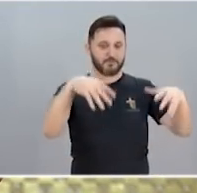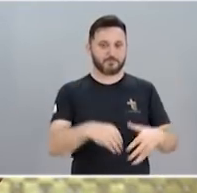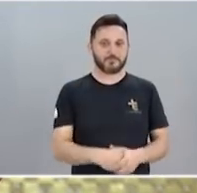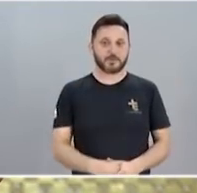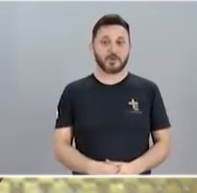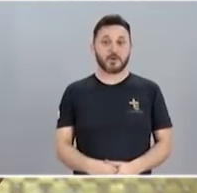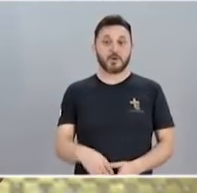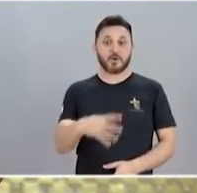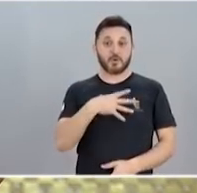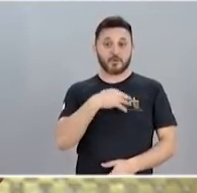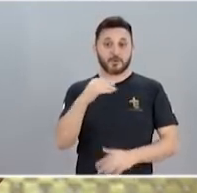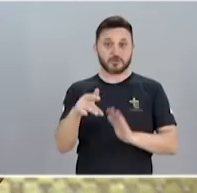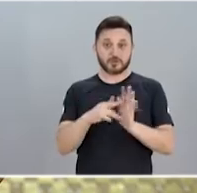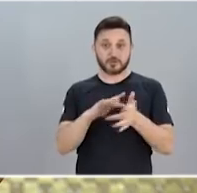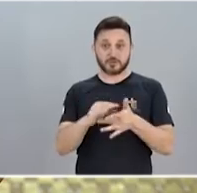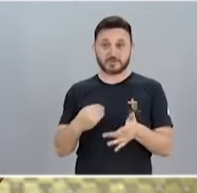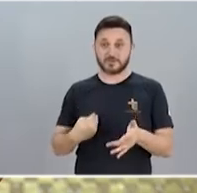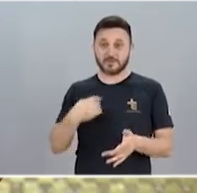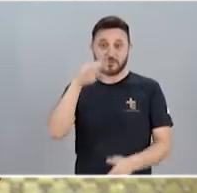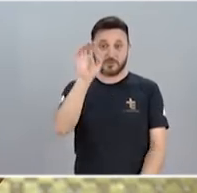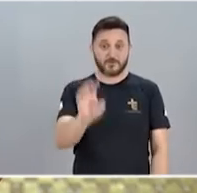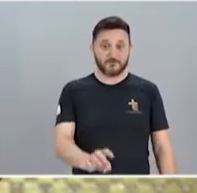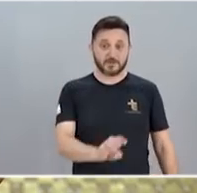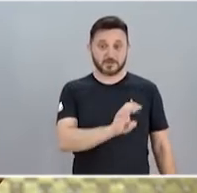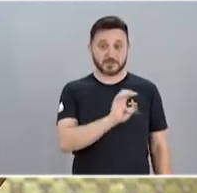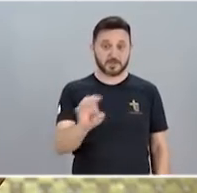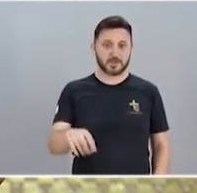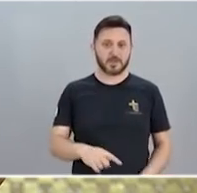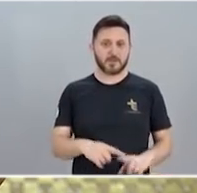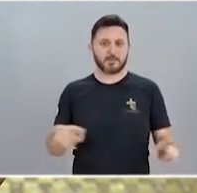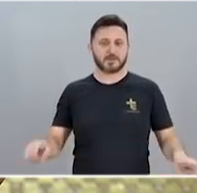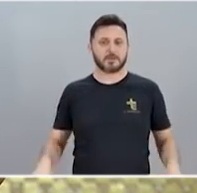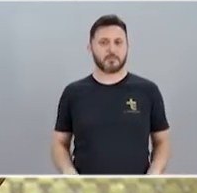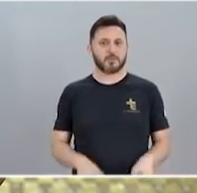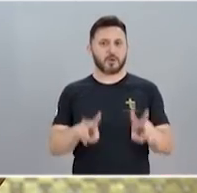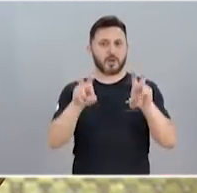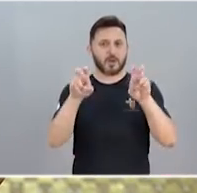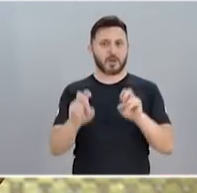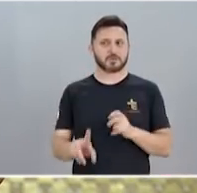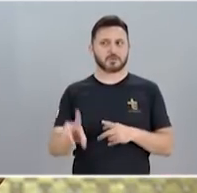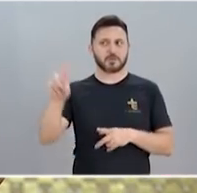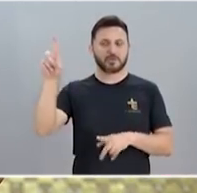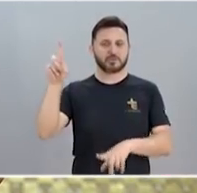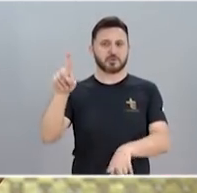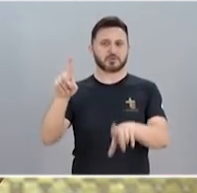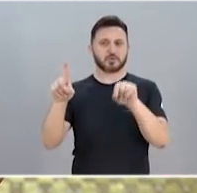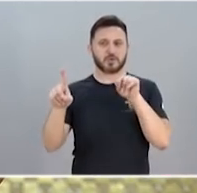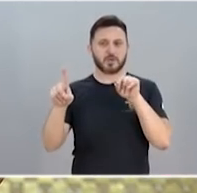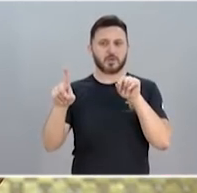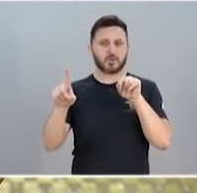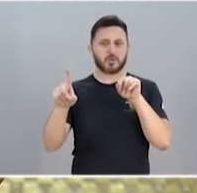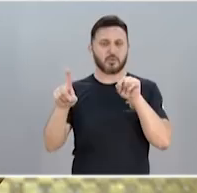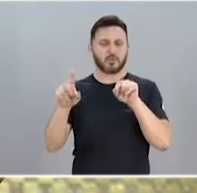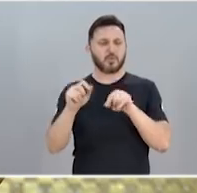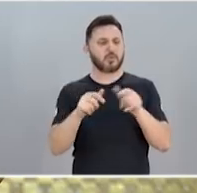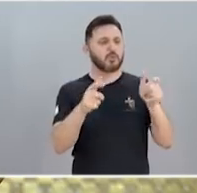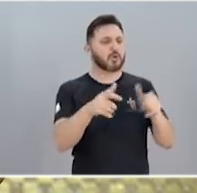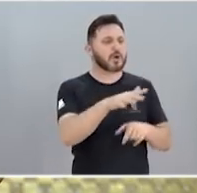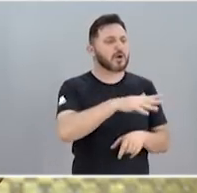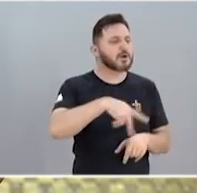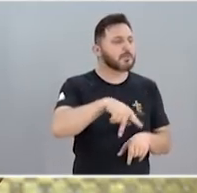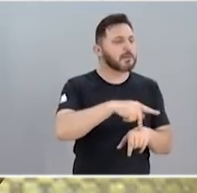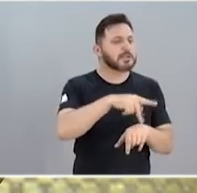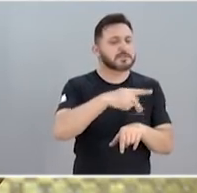no Evangelho. Só que não por acaso Deus escolheu nascer judeu. Já